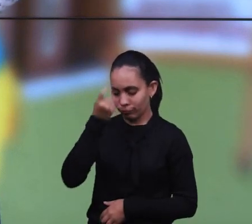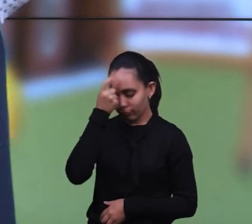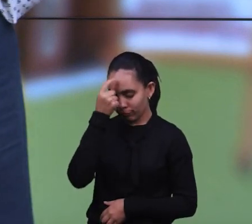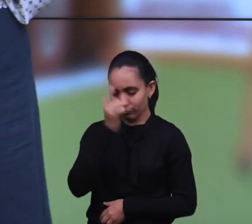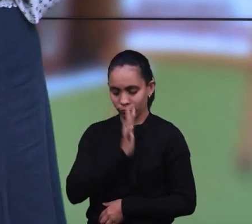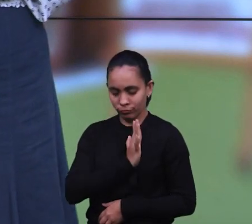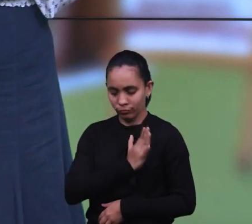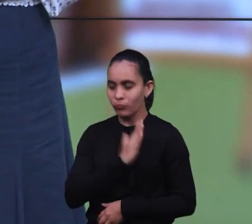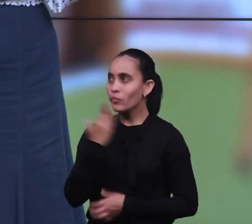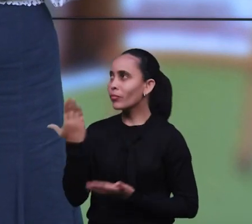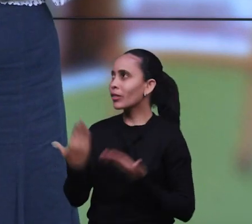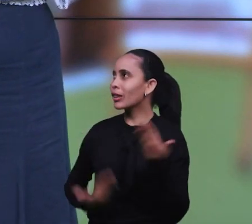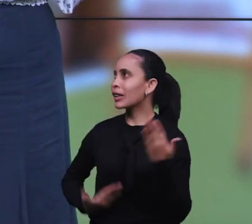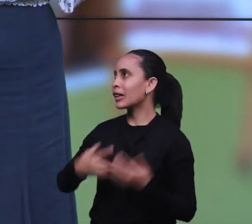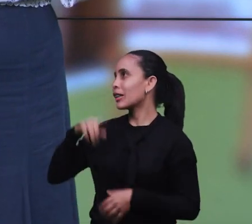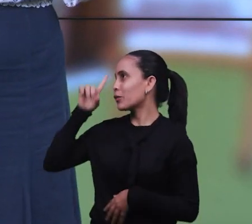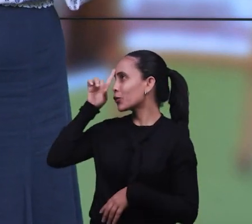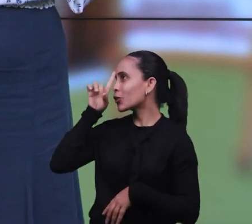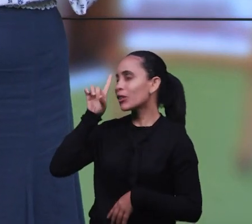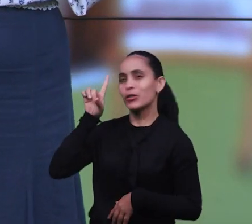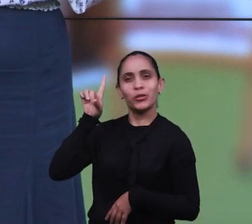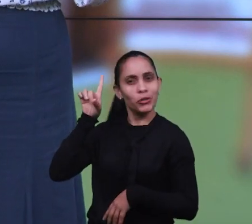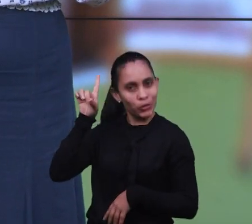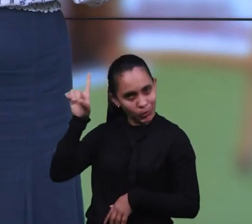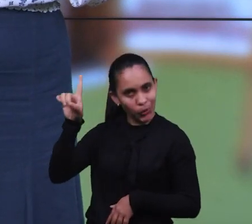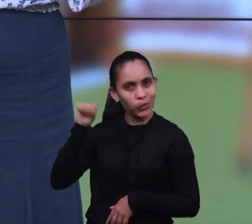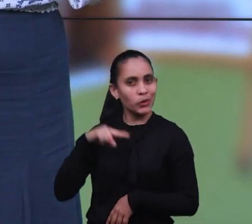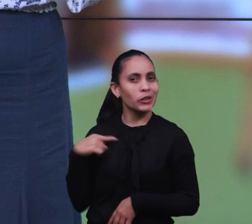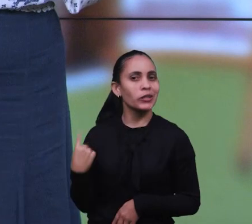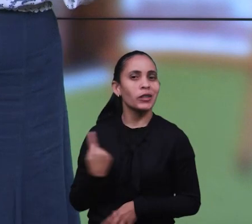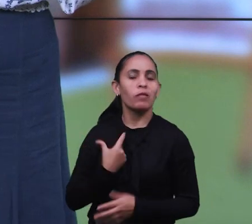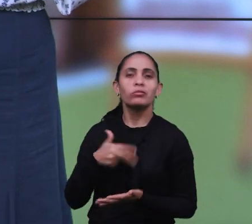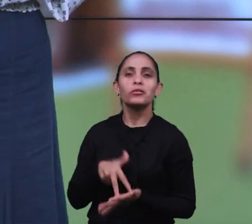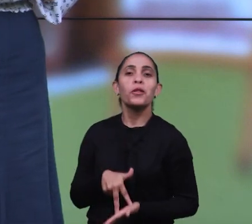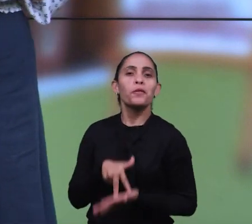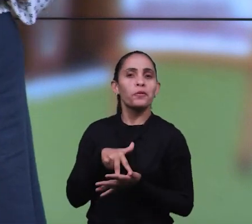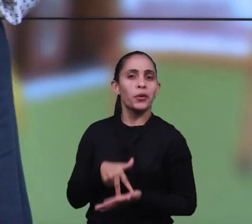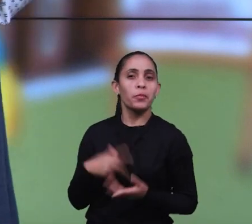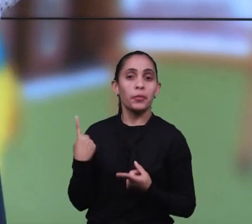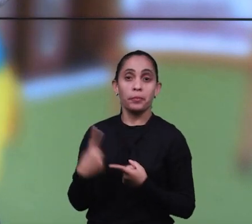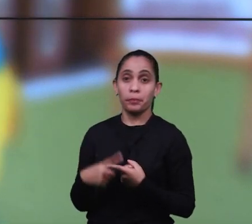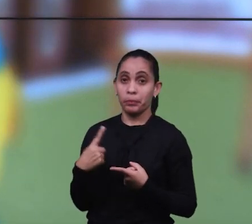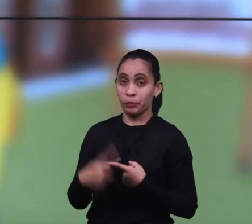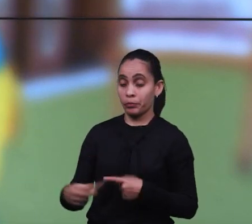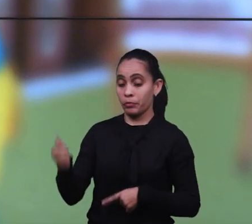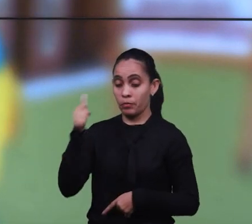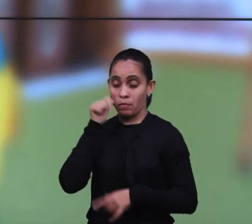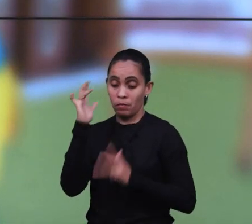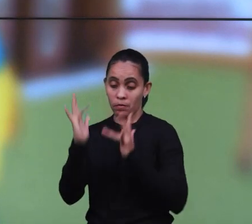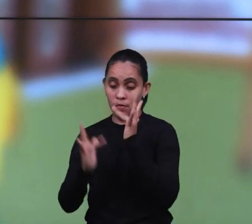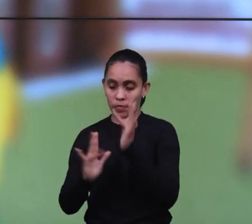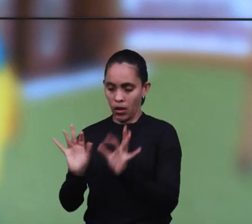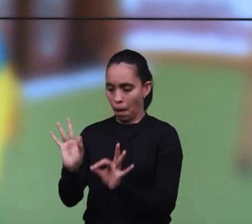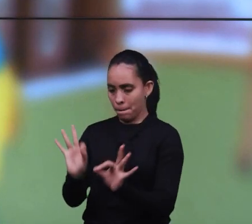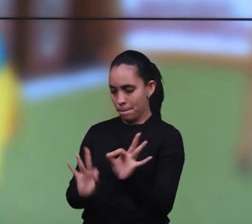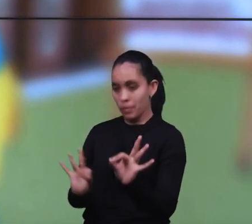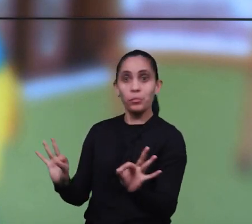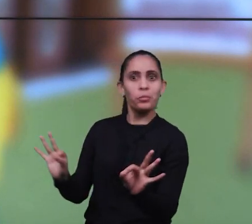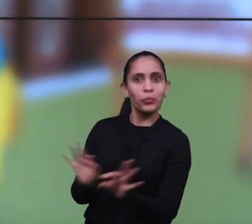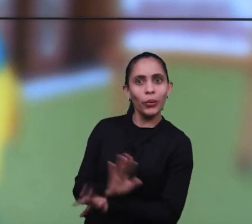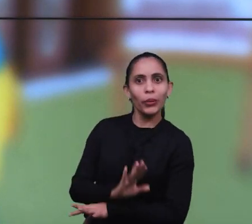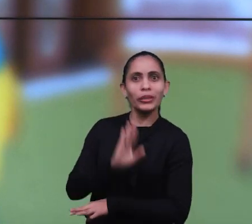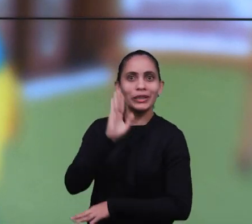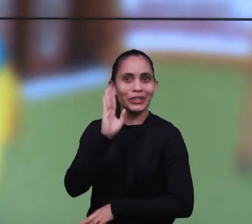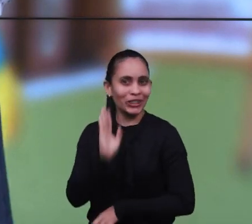Senhor. Nós guardamos a nossa mente, o nosso coração para servirmos ao Senhor, para estarmos firmes, porque a